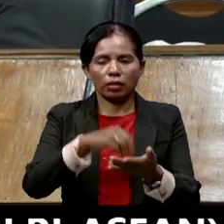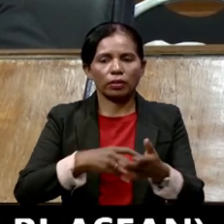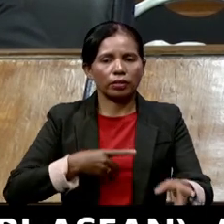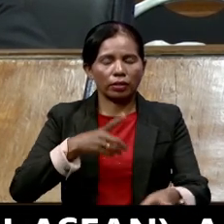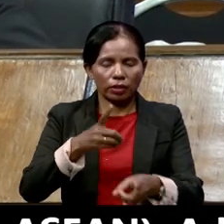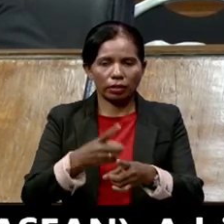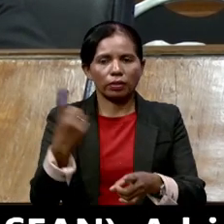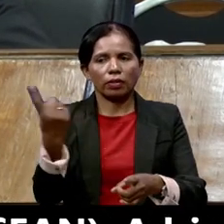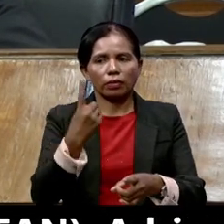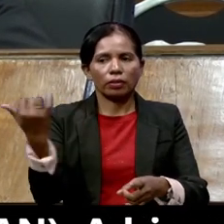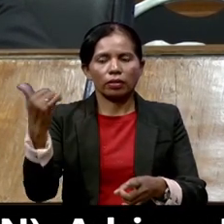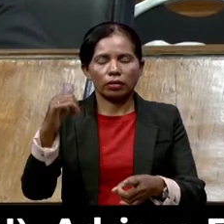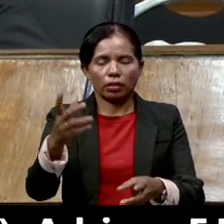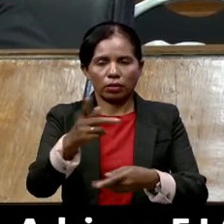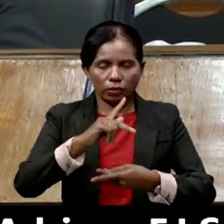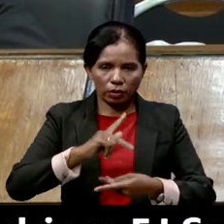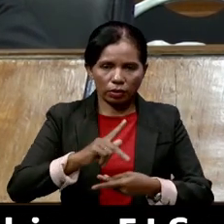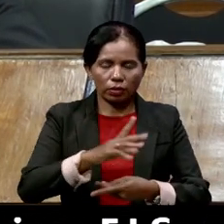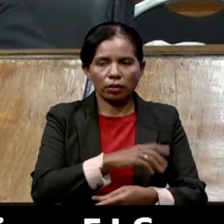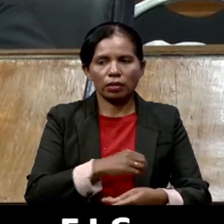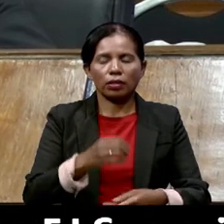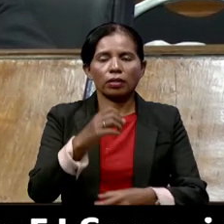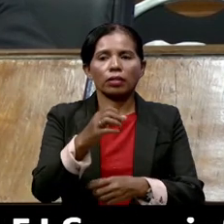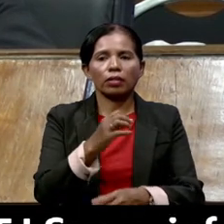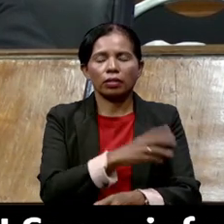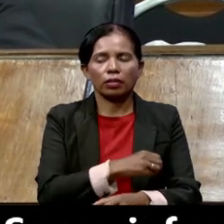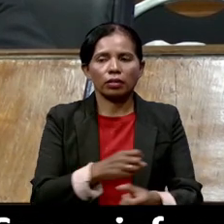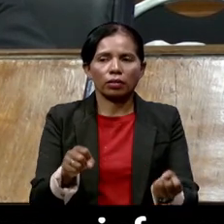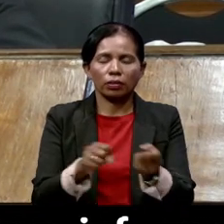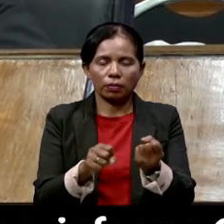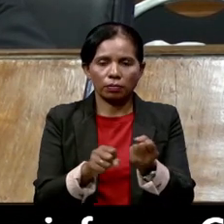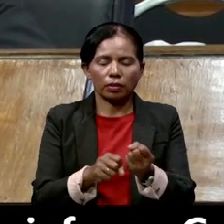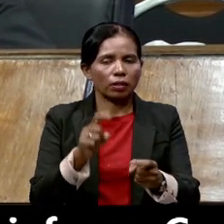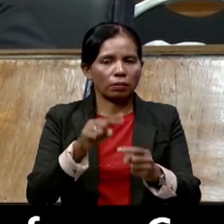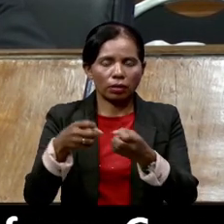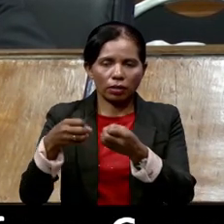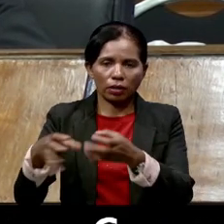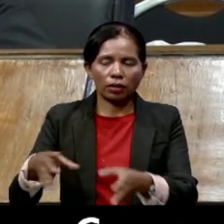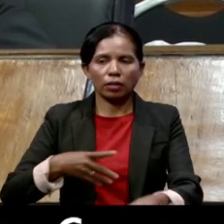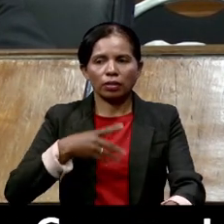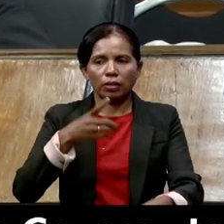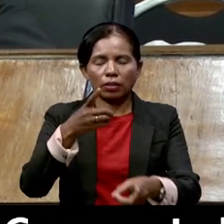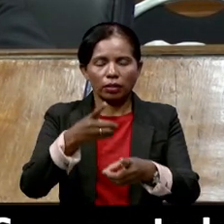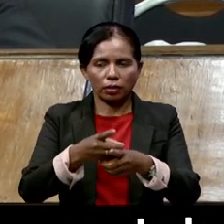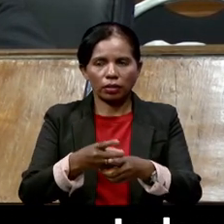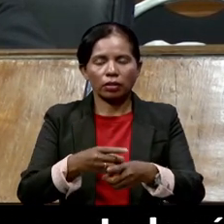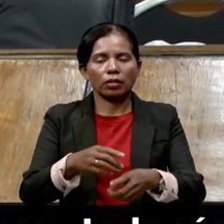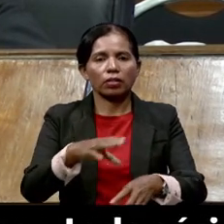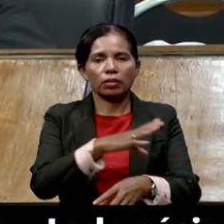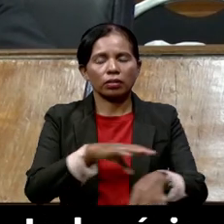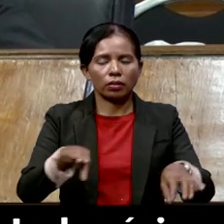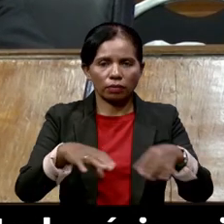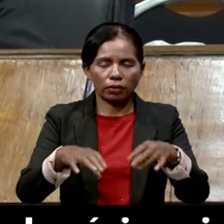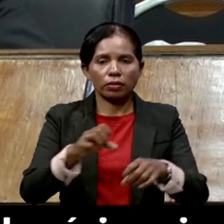nafaten sira protege para cada contribuente label la koni direito e sistema segurança social ne.